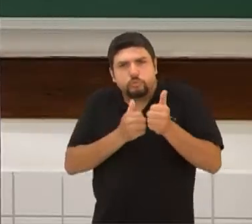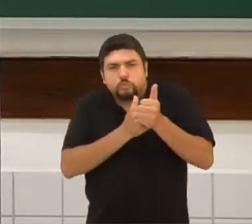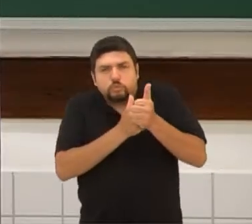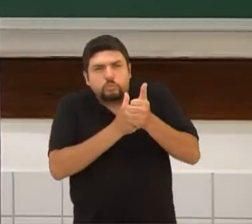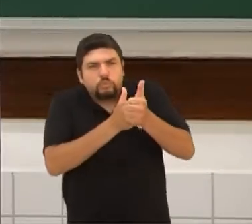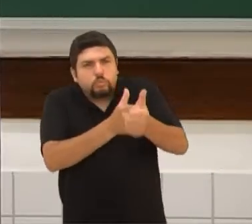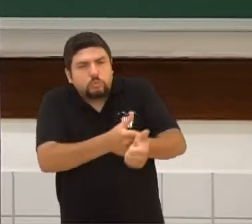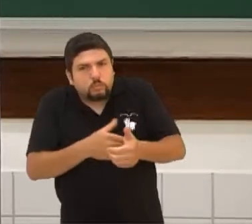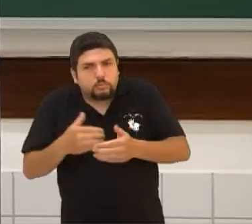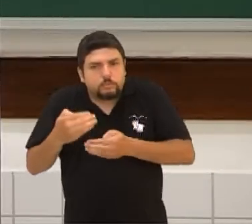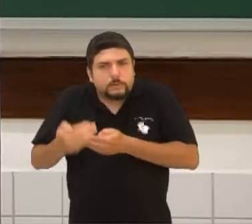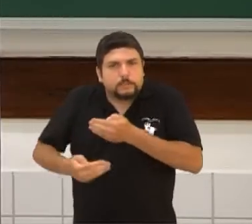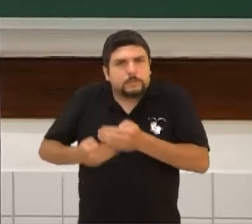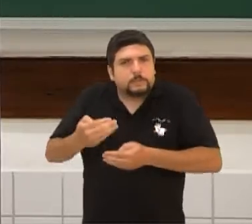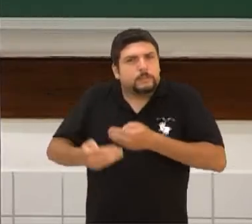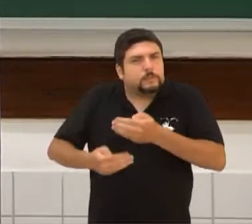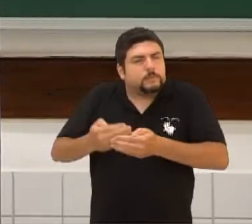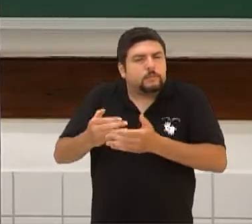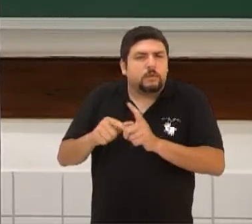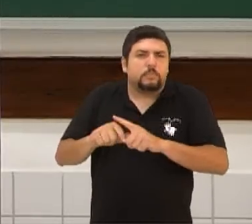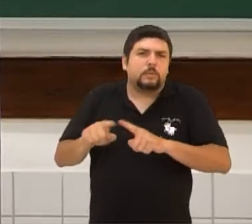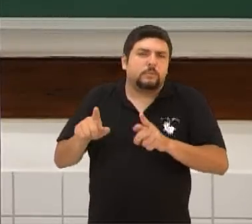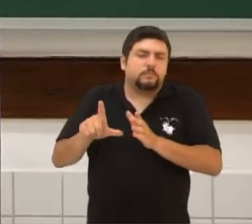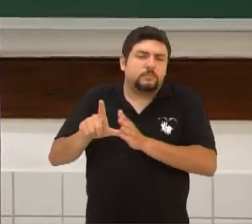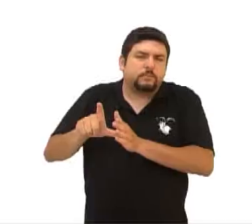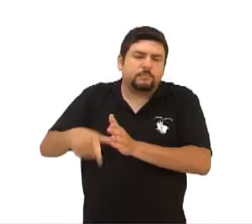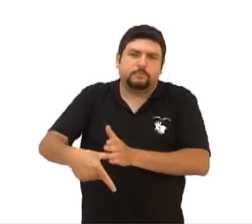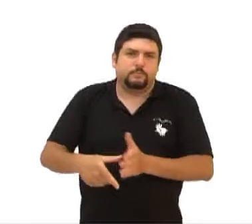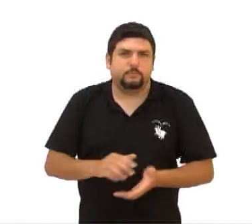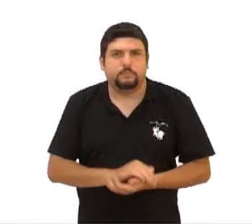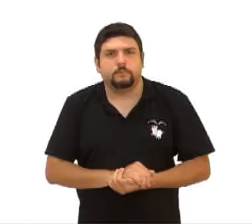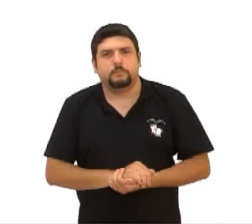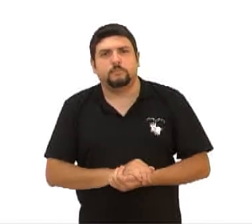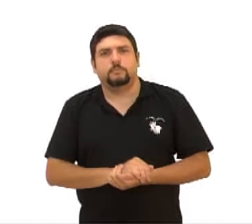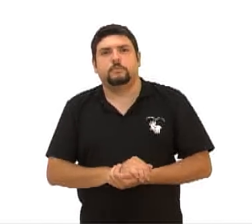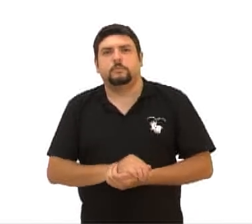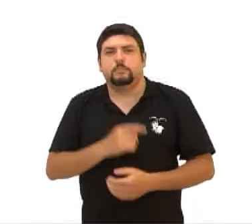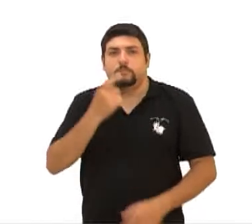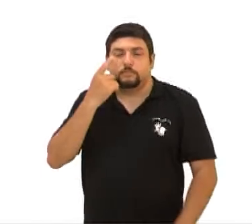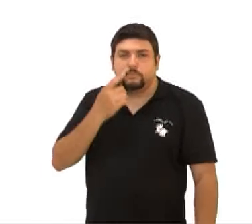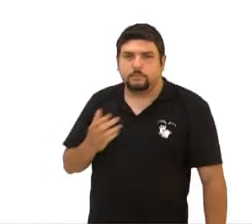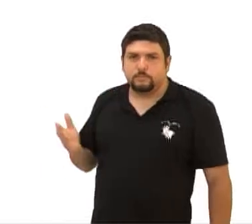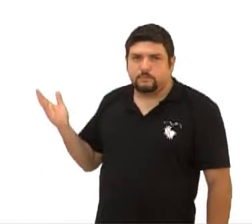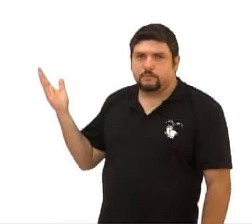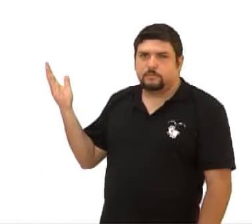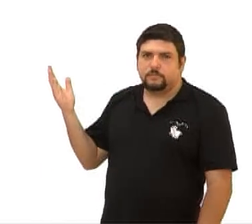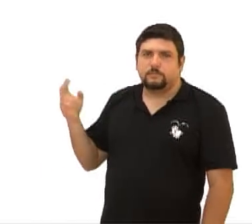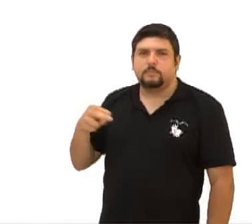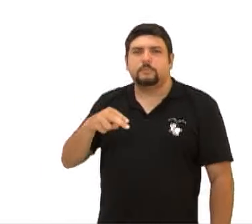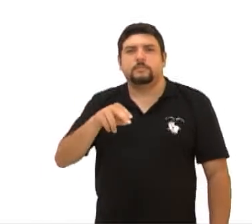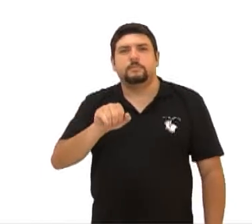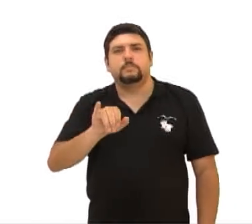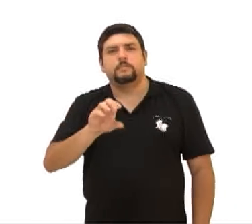no início de tudo isso. Aí vamos ficar aí com a imagem de Nairobi, no Quênia,